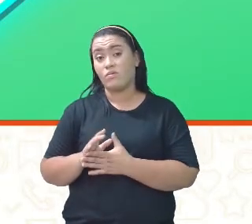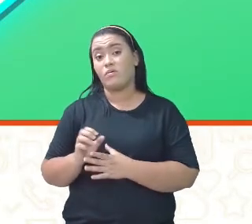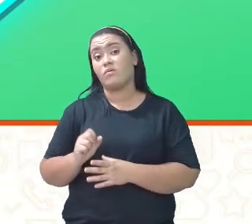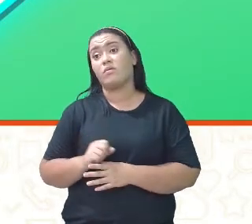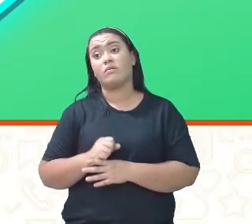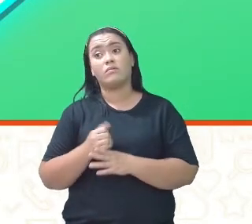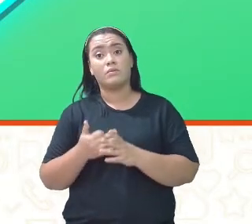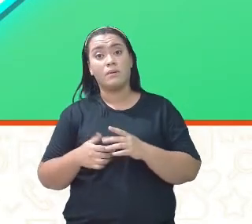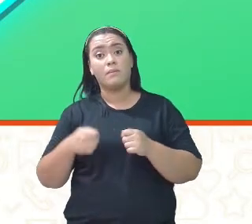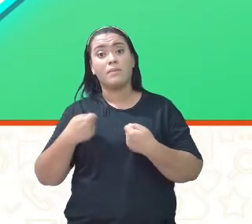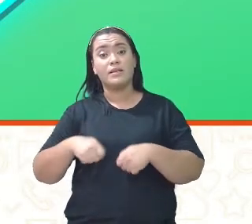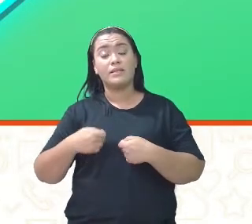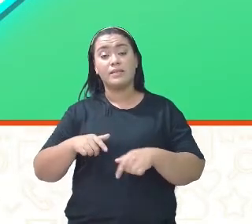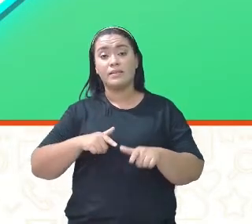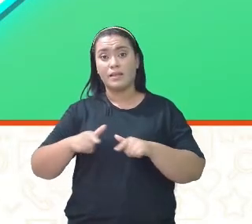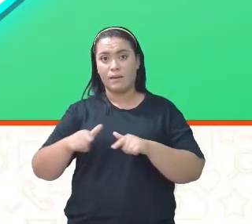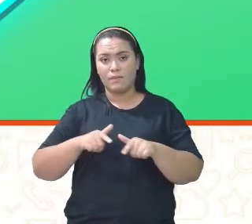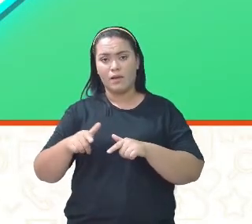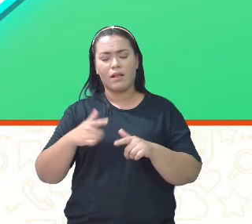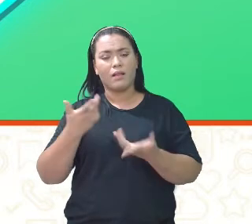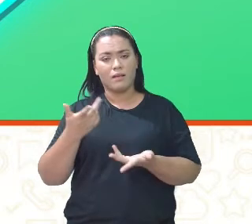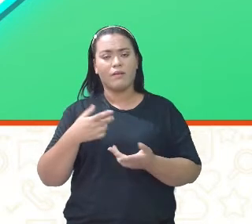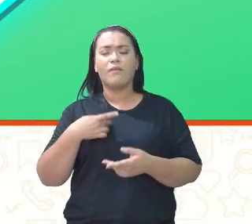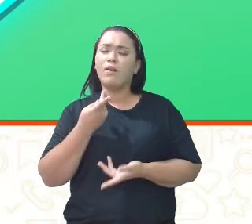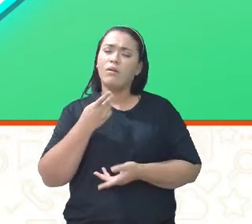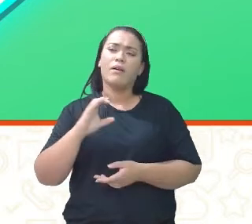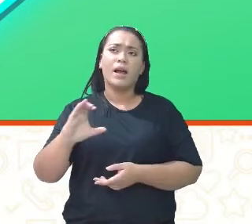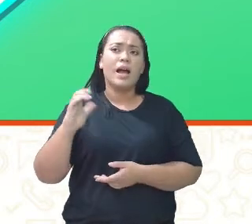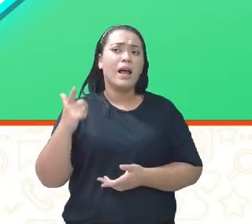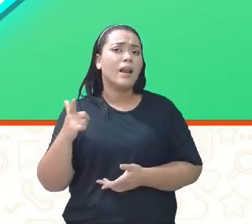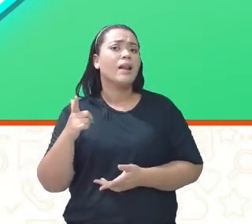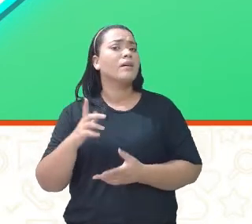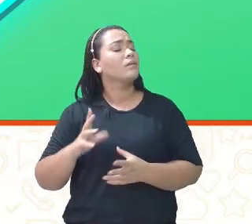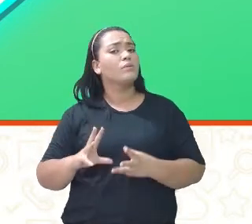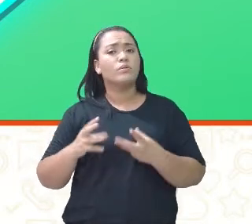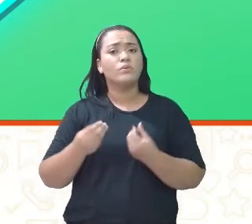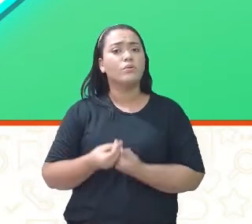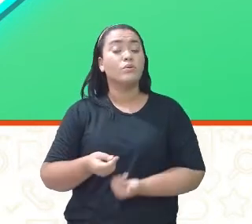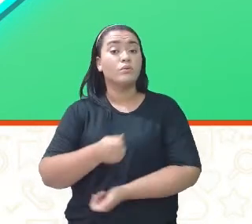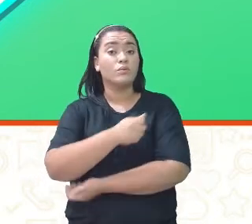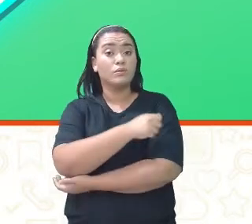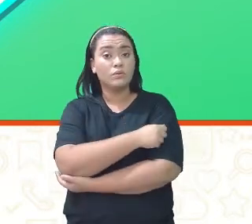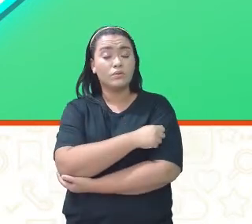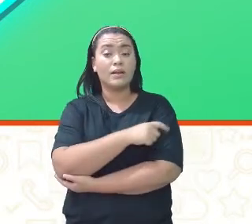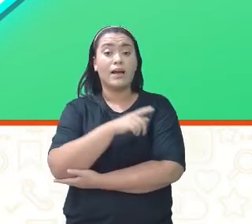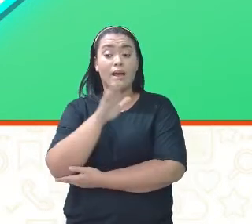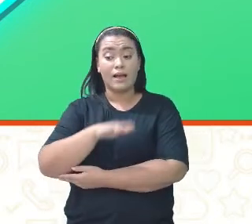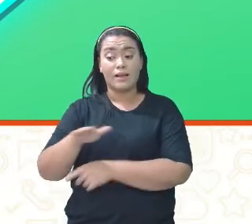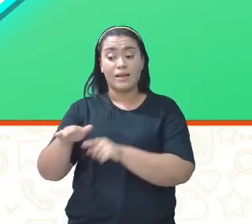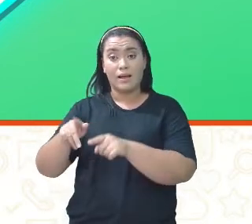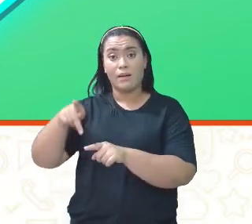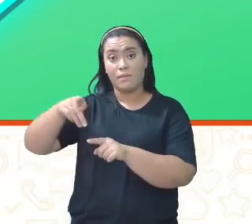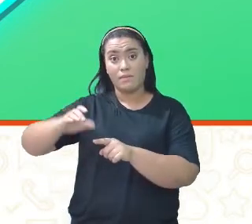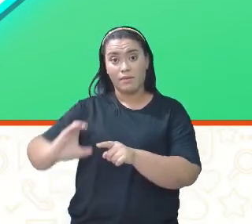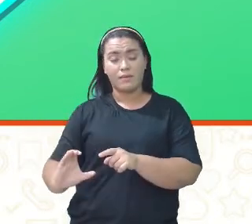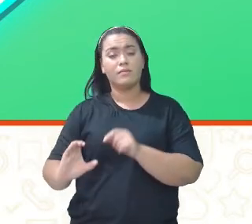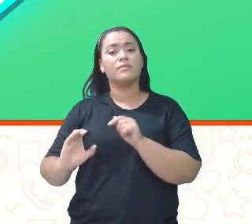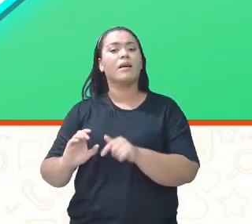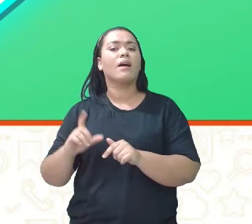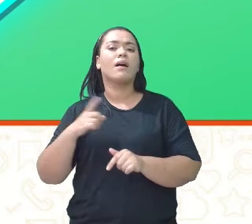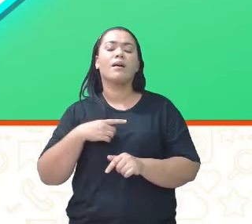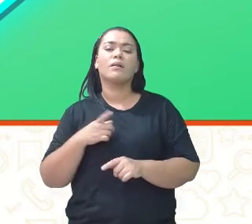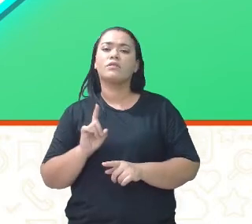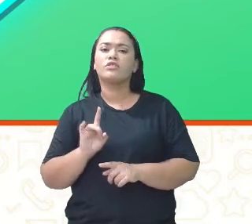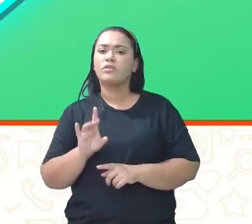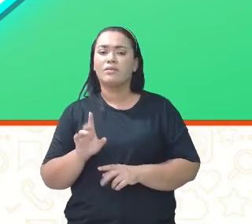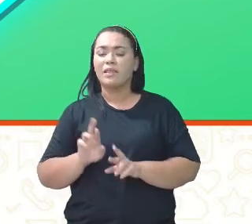precisam ser trabalhados. Claro, com todos os estudantes, não é? A criança com paralisia cerebral